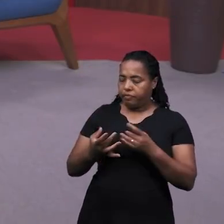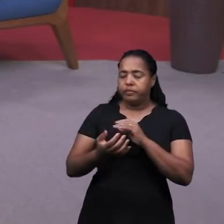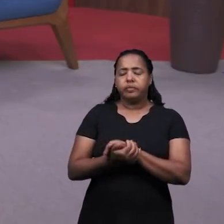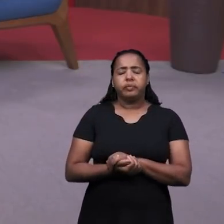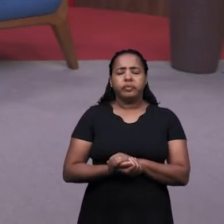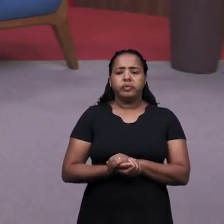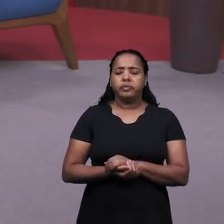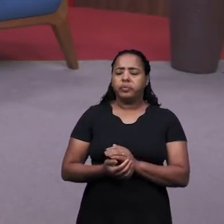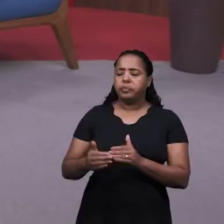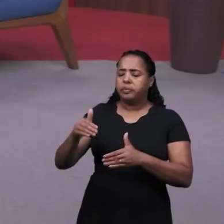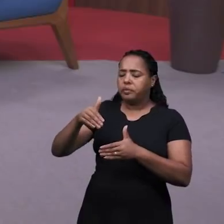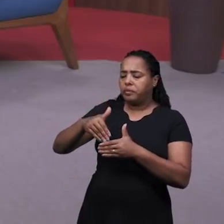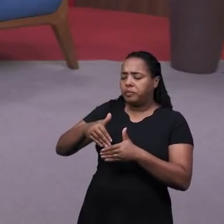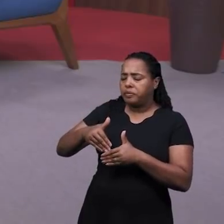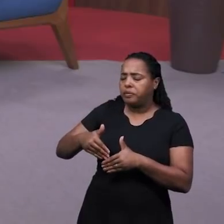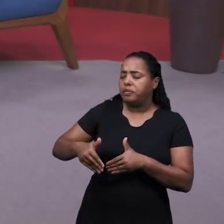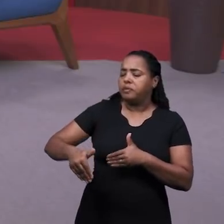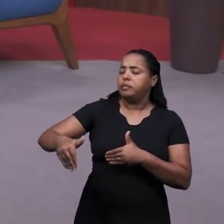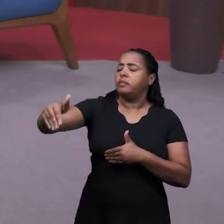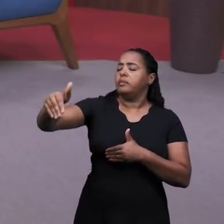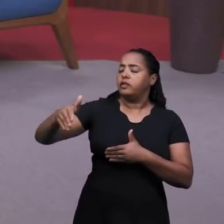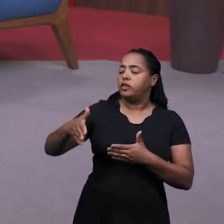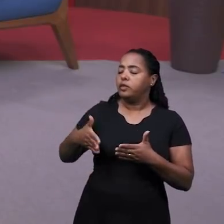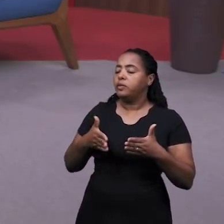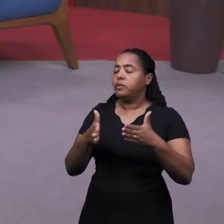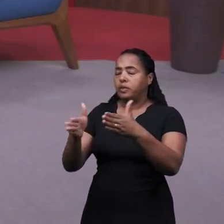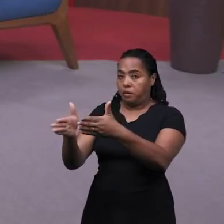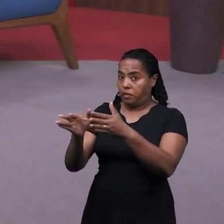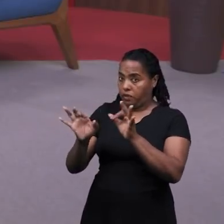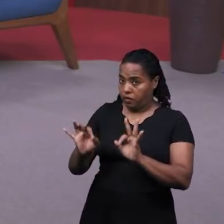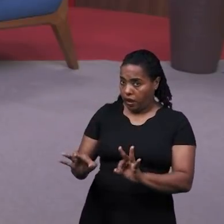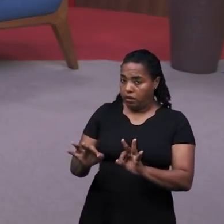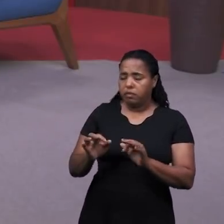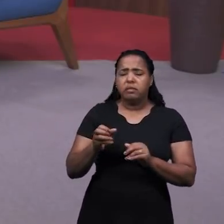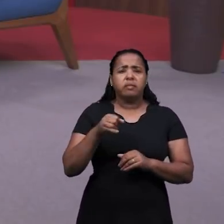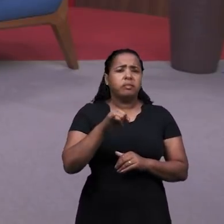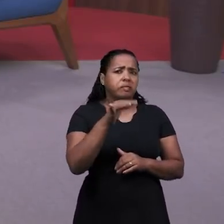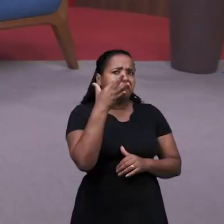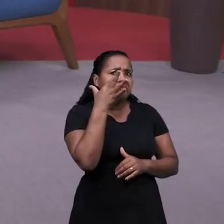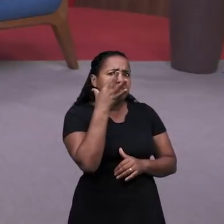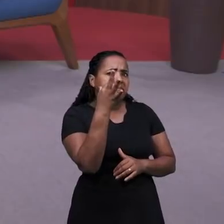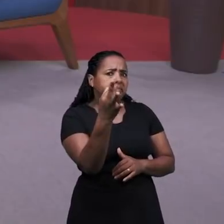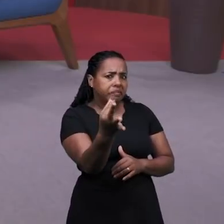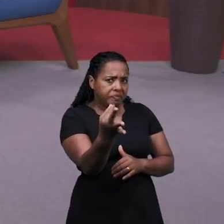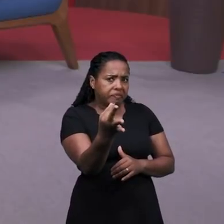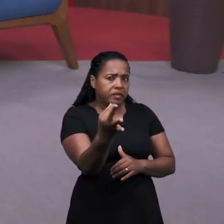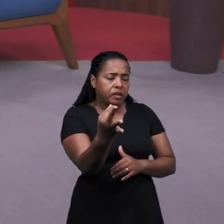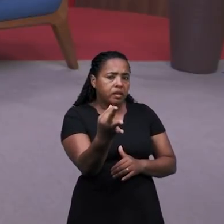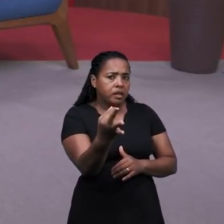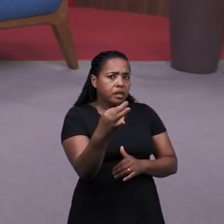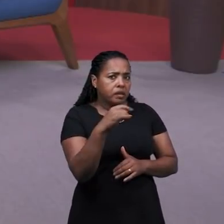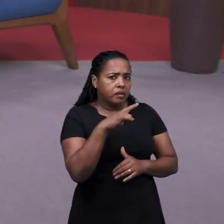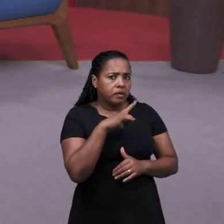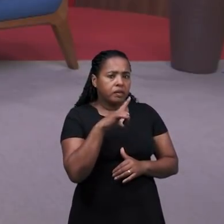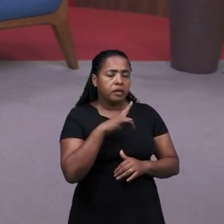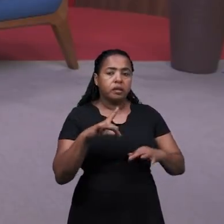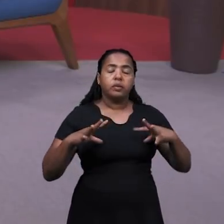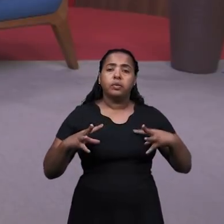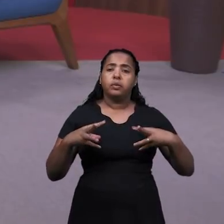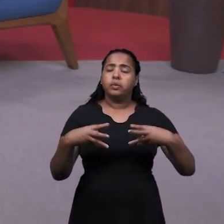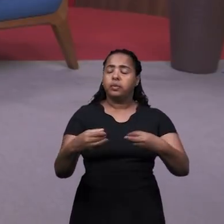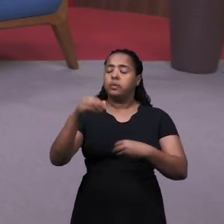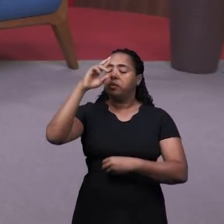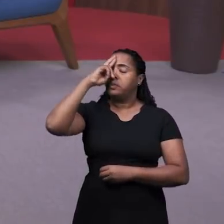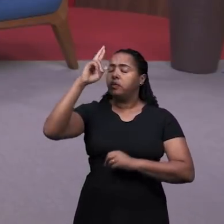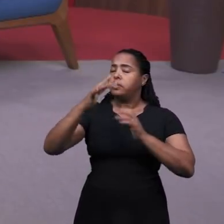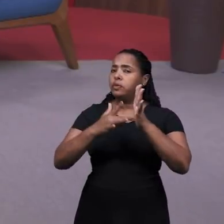É o ponto de partida de uma jornada do caminho. Se prestarmos atenção, tudo que o